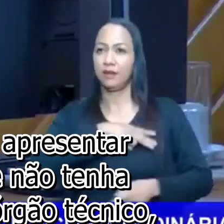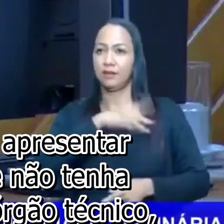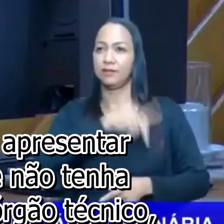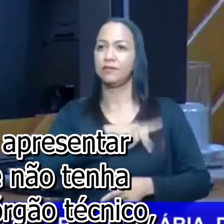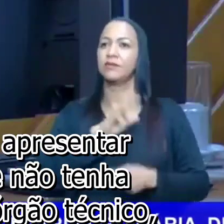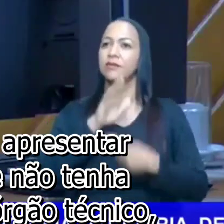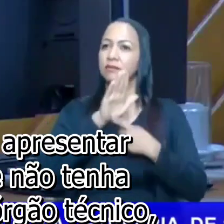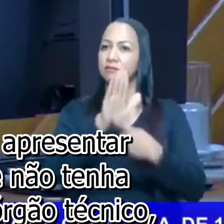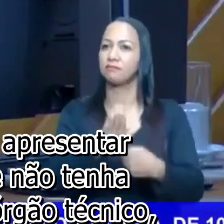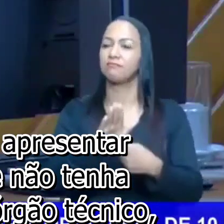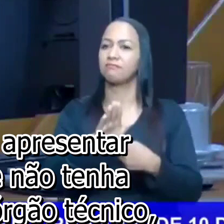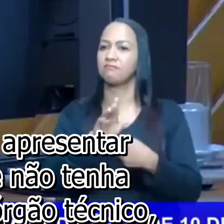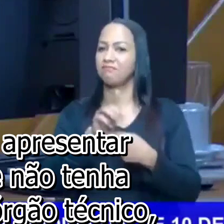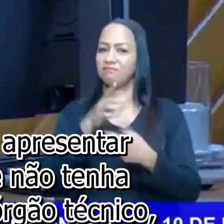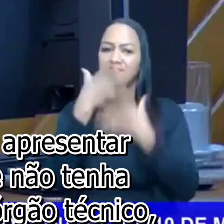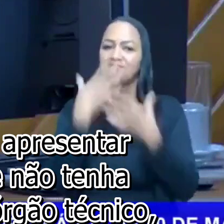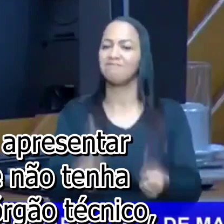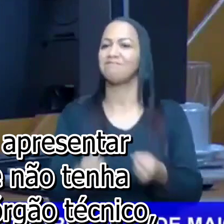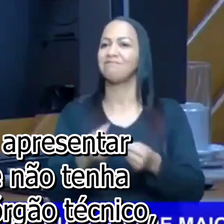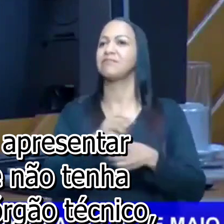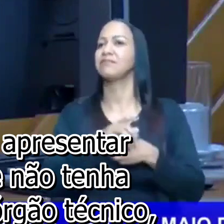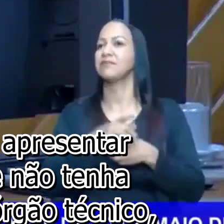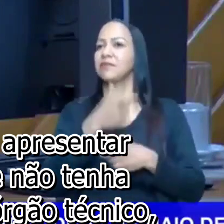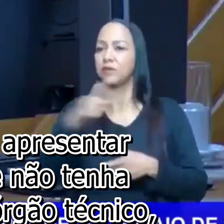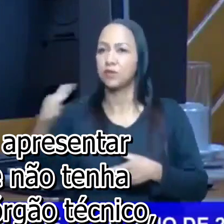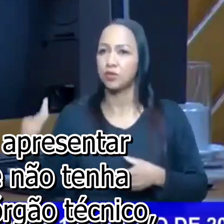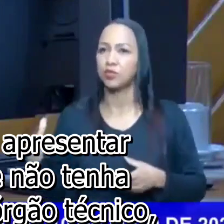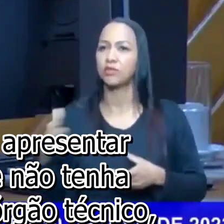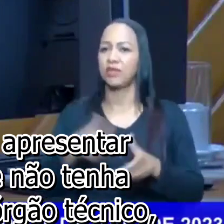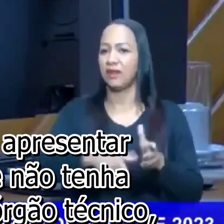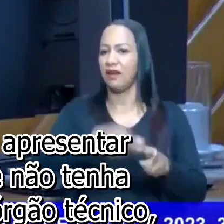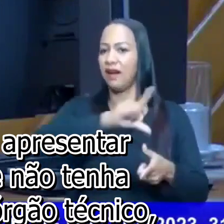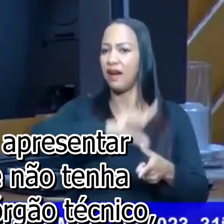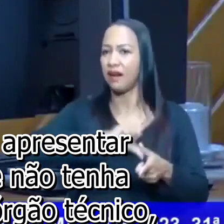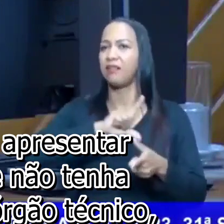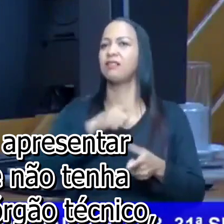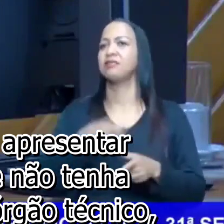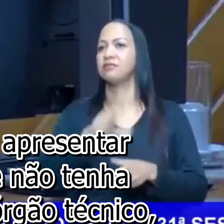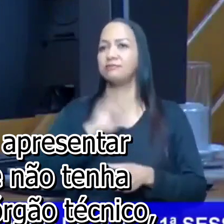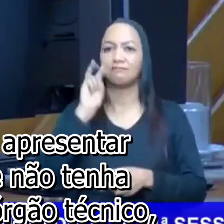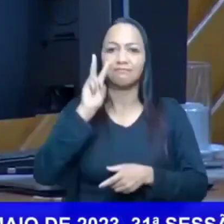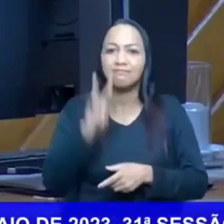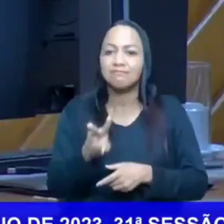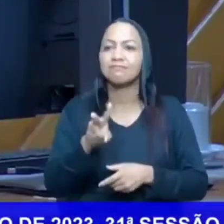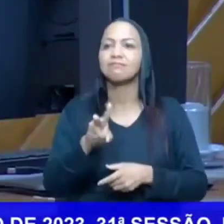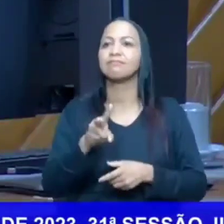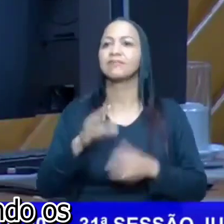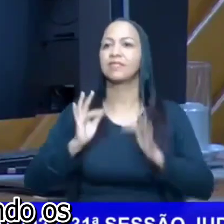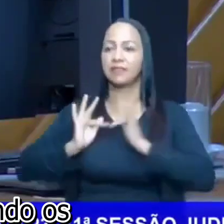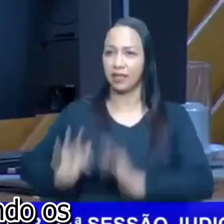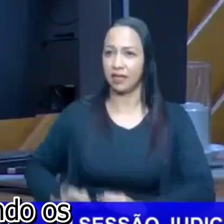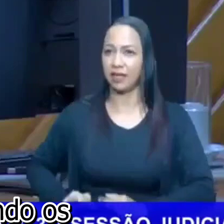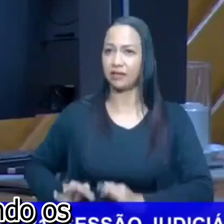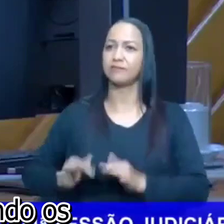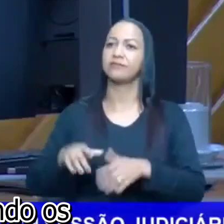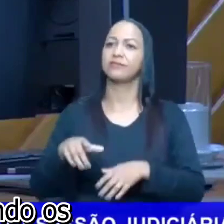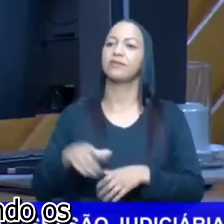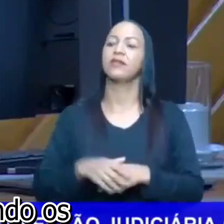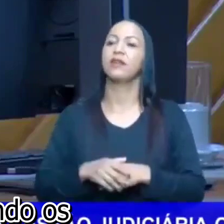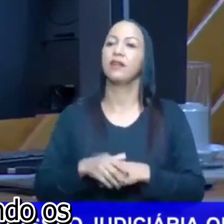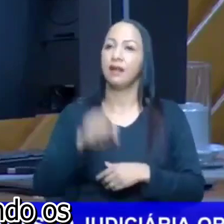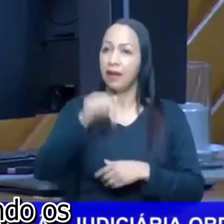apresentar parecer pela rejeição das contas por motivo que não tenha sido anteriormente identificado ou considerado pelo órgão técnico. E é o que ocorre